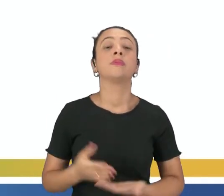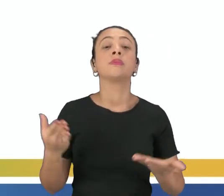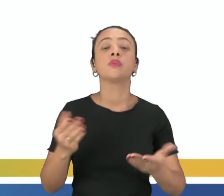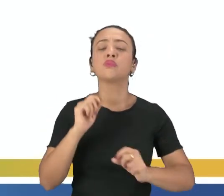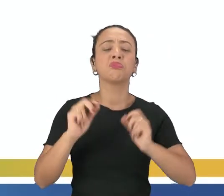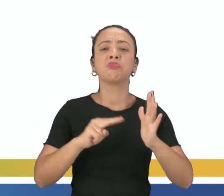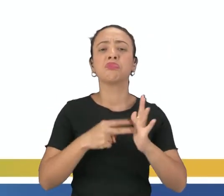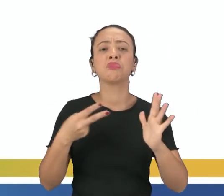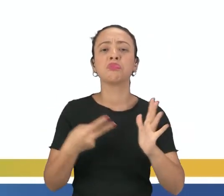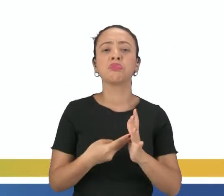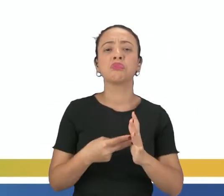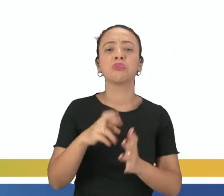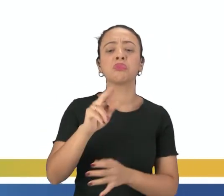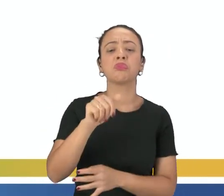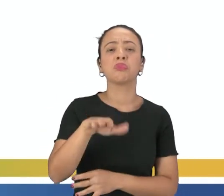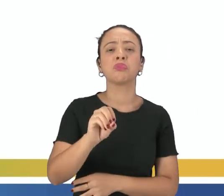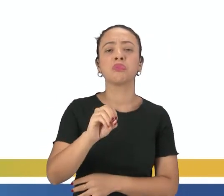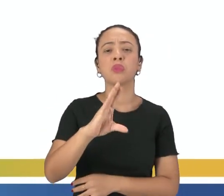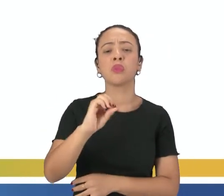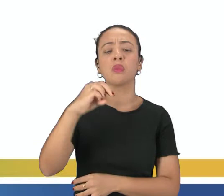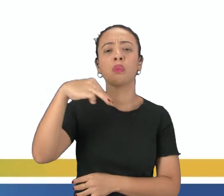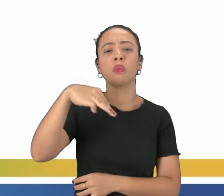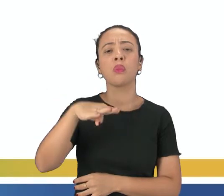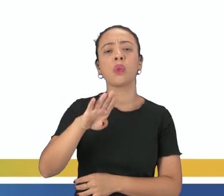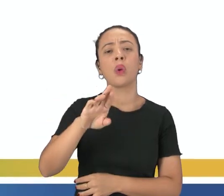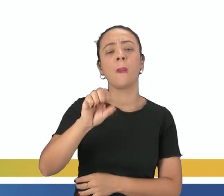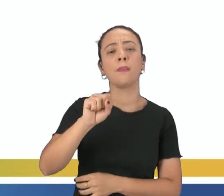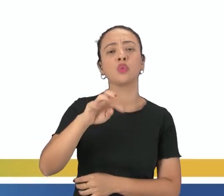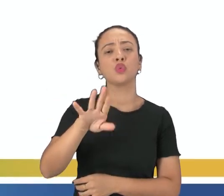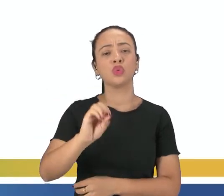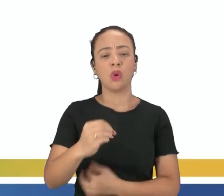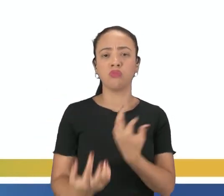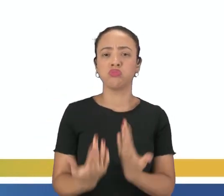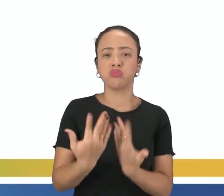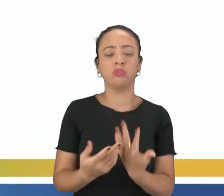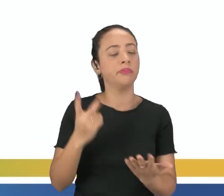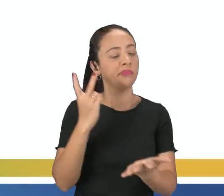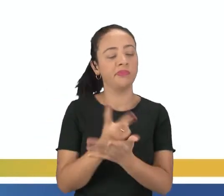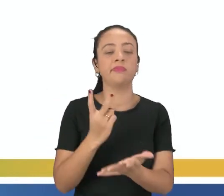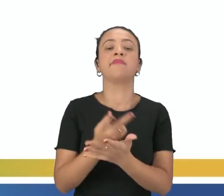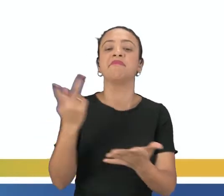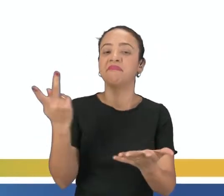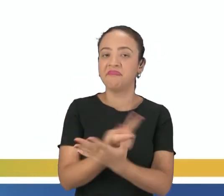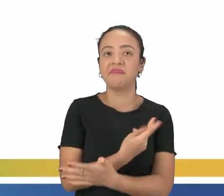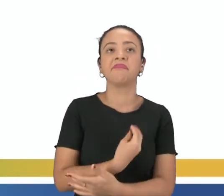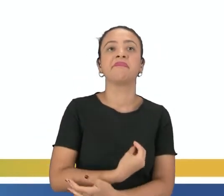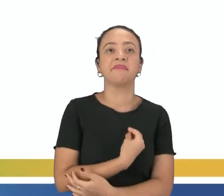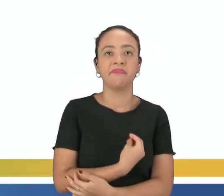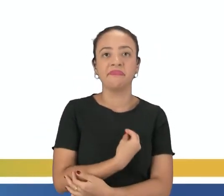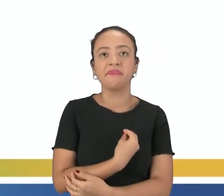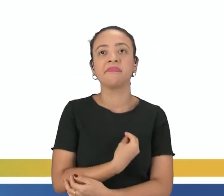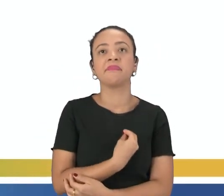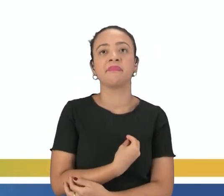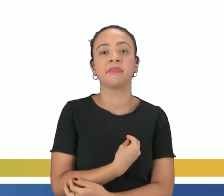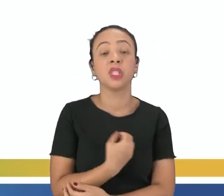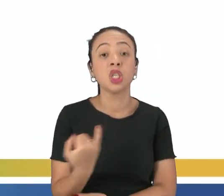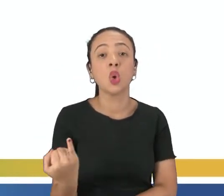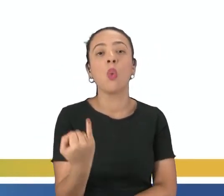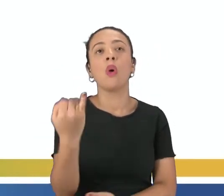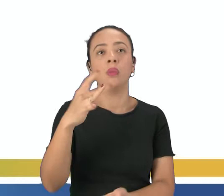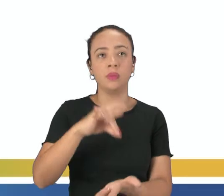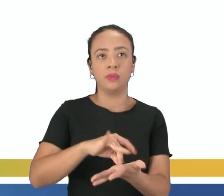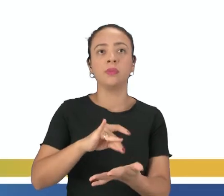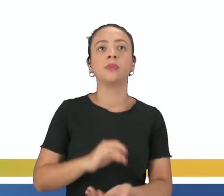lá? Então, o que é uma reação de combustão? As reações de combustão são bastante comuns em nosso cotidiano e são